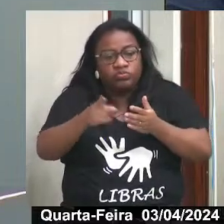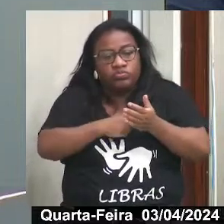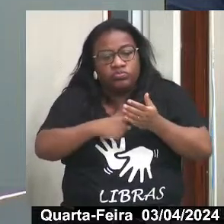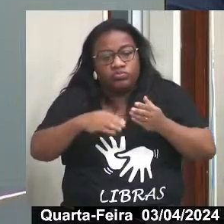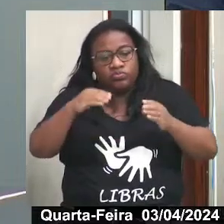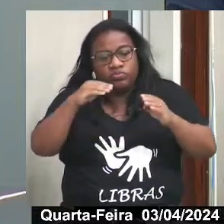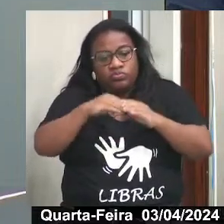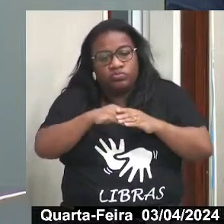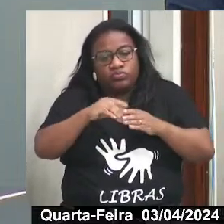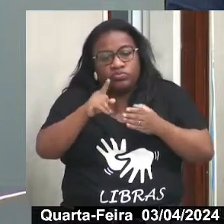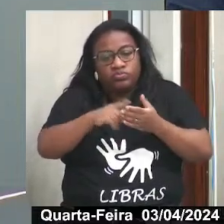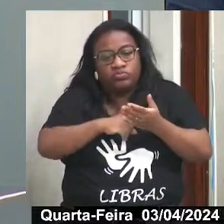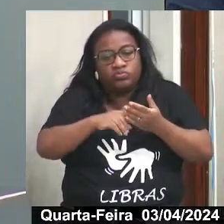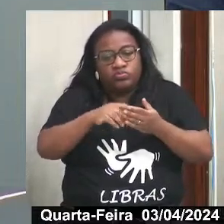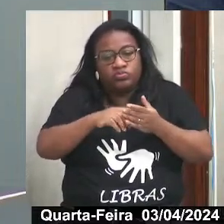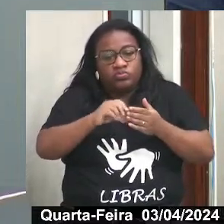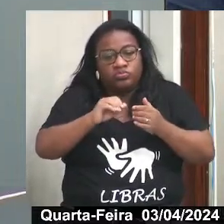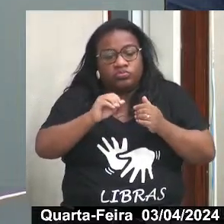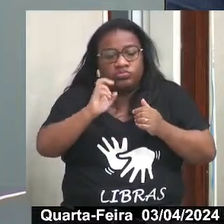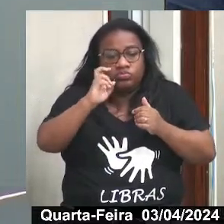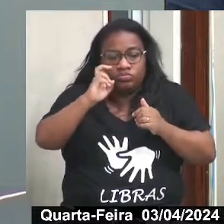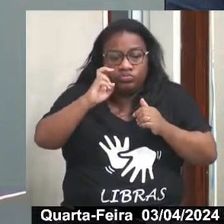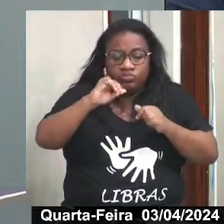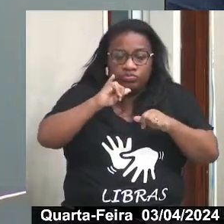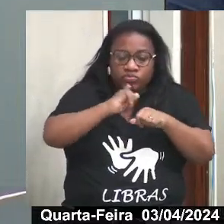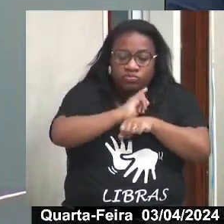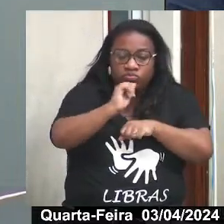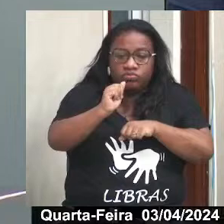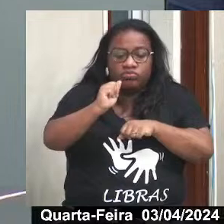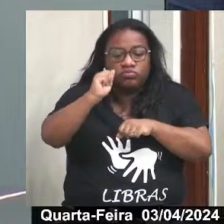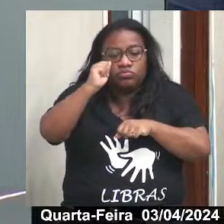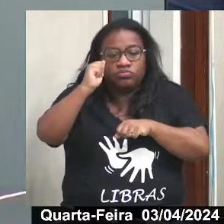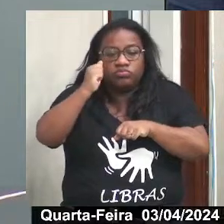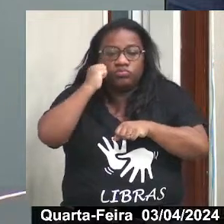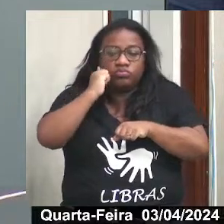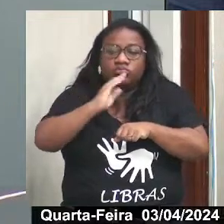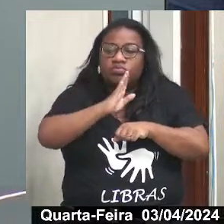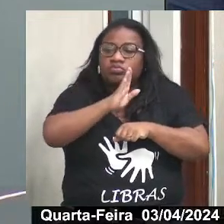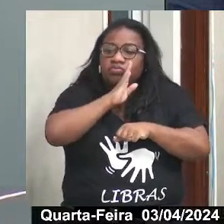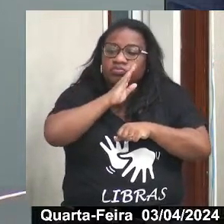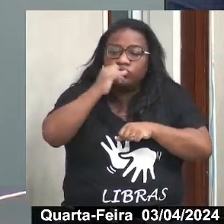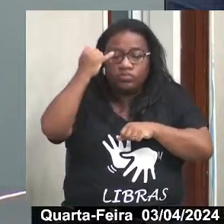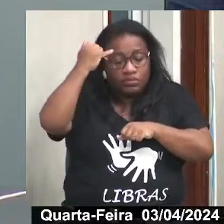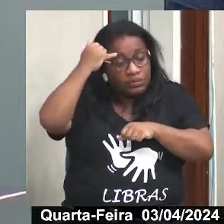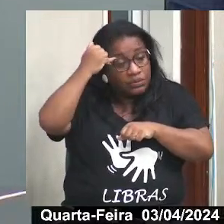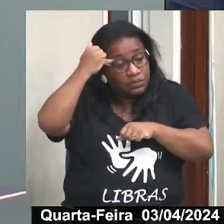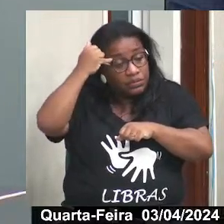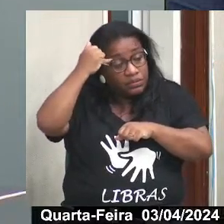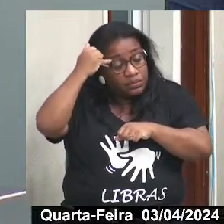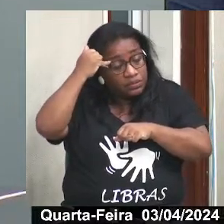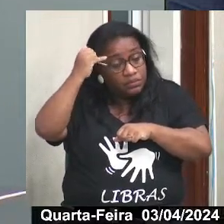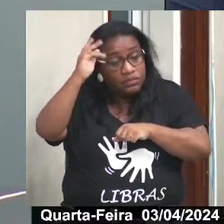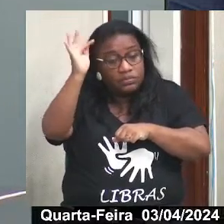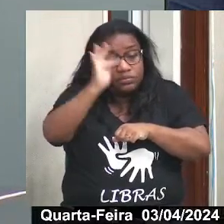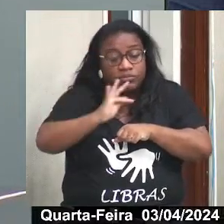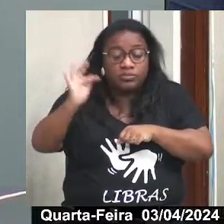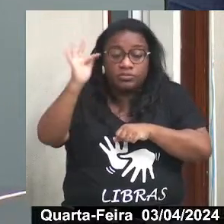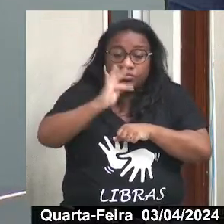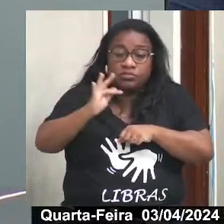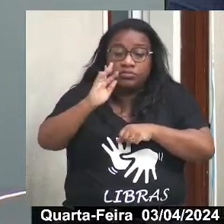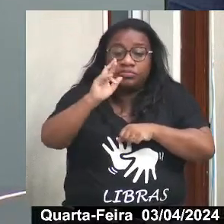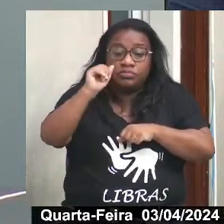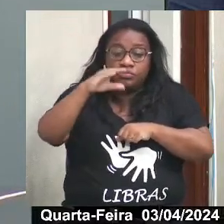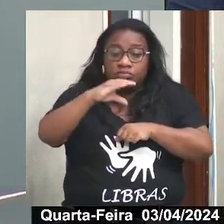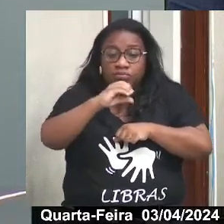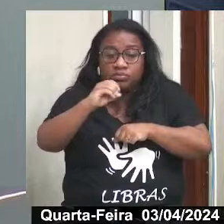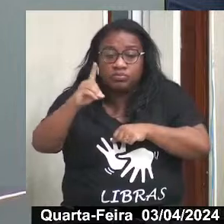foi a votação em bloco aprovada com 11 votos favoráveis e 5 ausências. 12 vereadores Abidan Henrique da Silva, Aline Mão dos Santos, Abel Rodrigo Arantes, Flávio Pereira